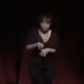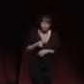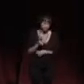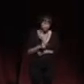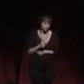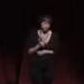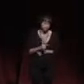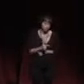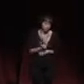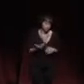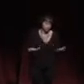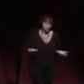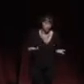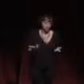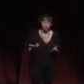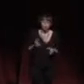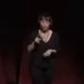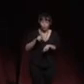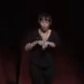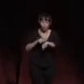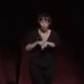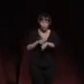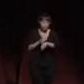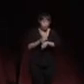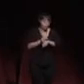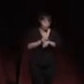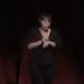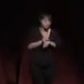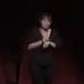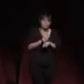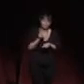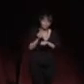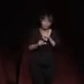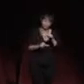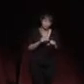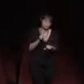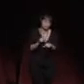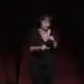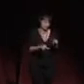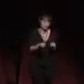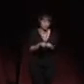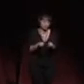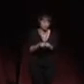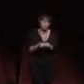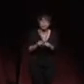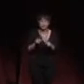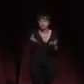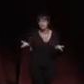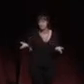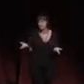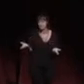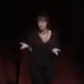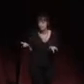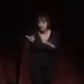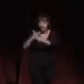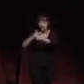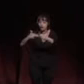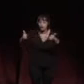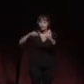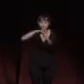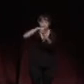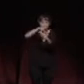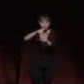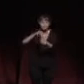O tempo subjetivo mudou notavelmente. A velocidade com que ocorrem as coisas